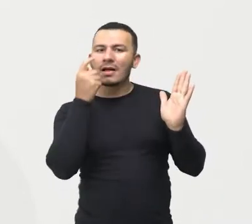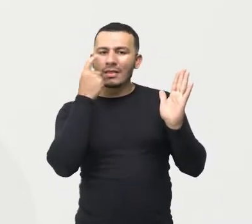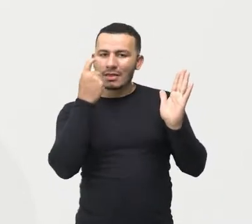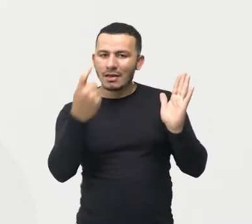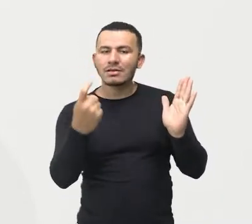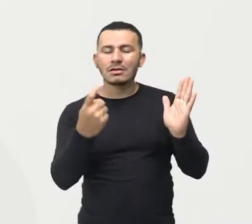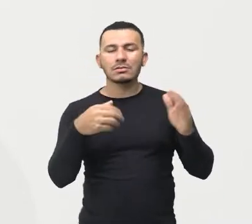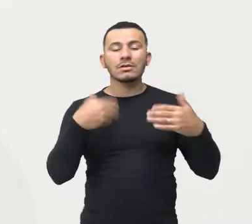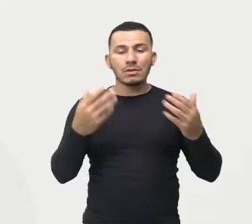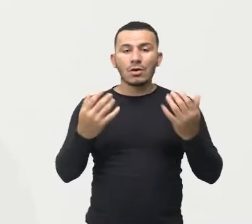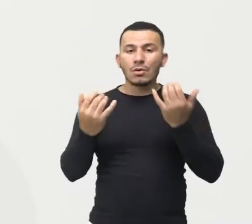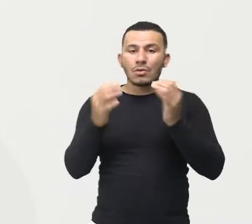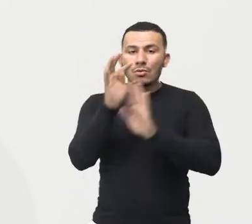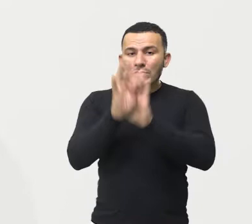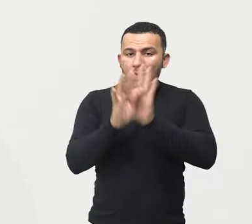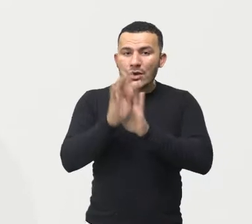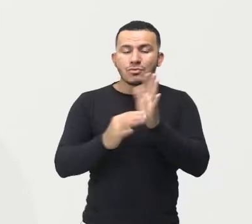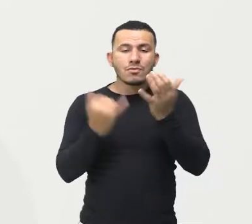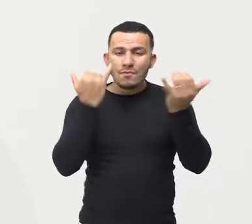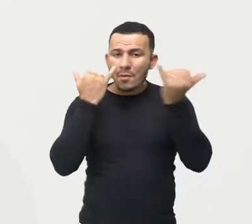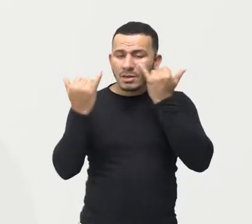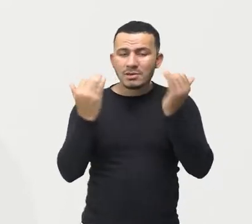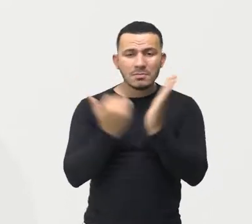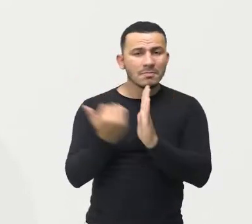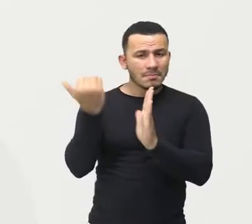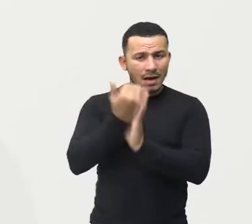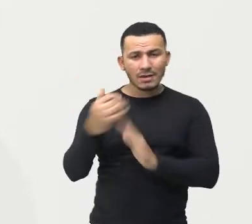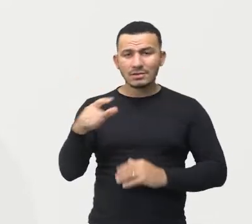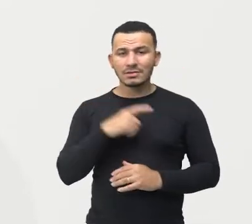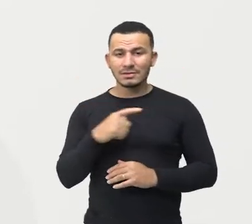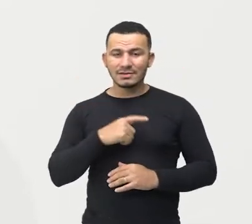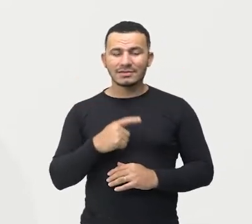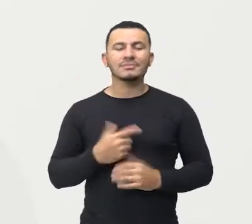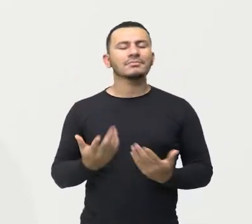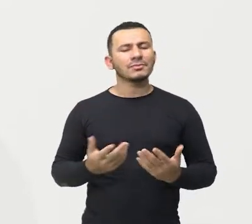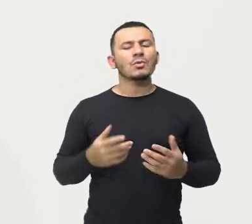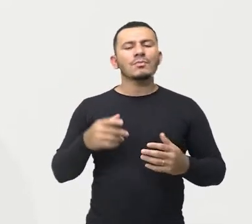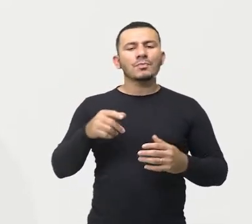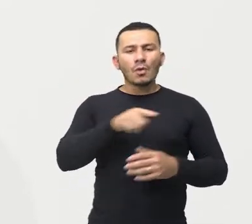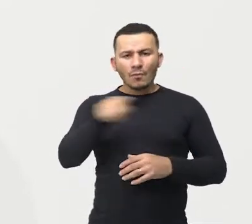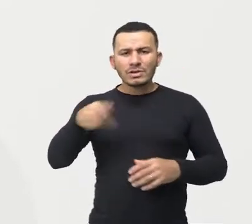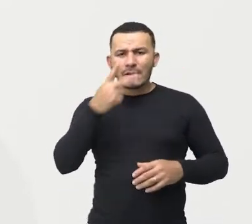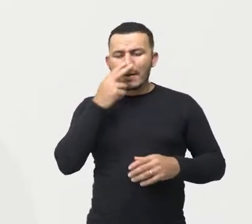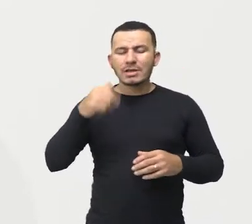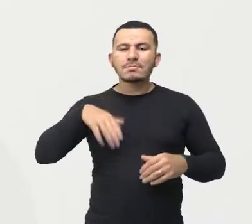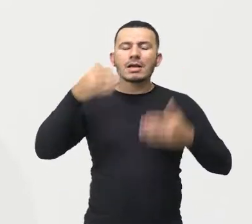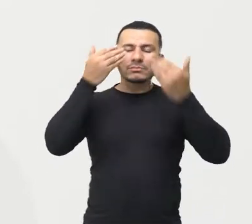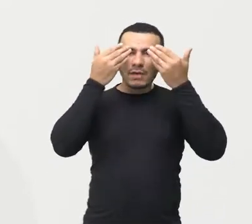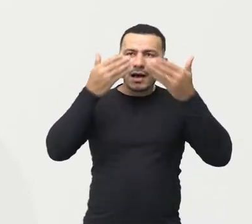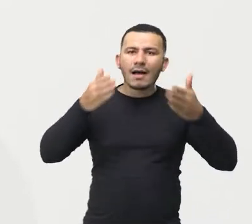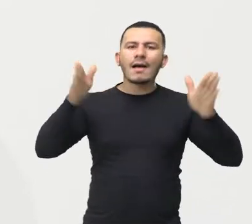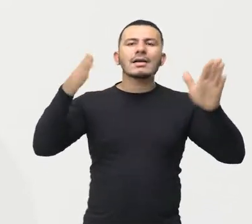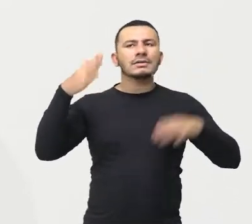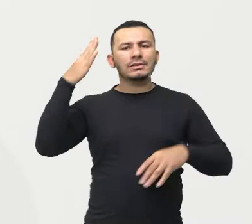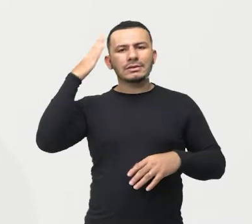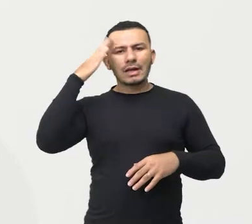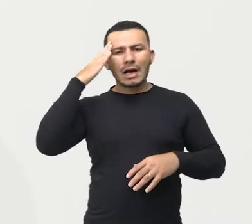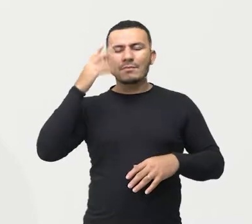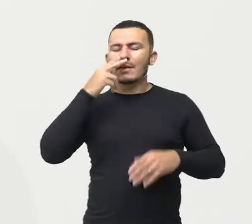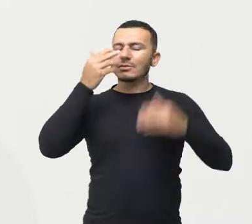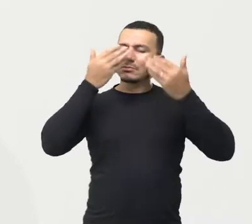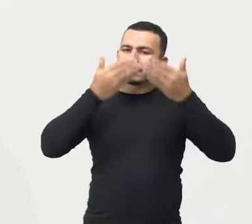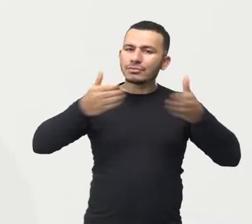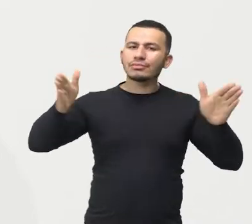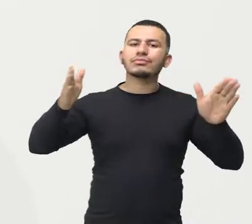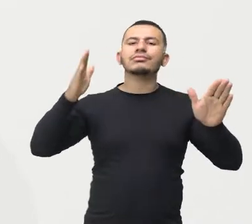Então, ao tornar esse texto muito informativo, percebam que você consegue ter uma visão do fato de maneira